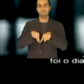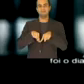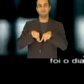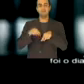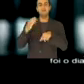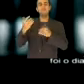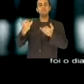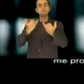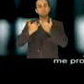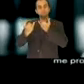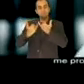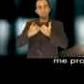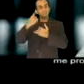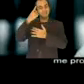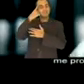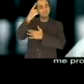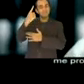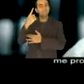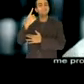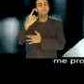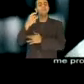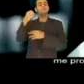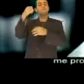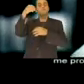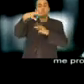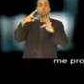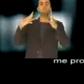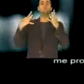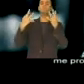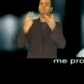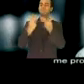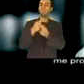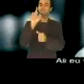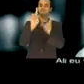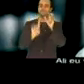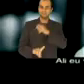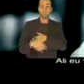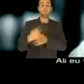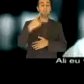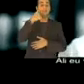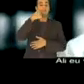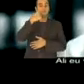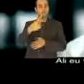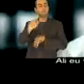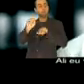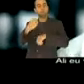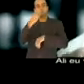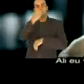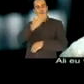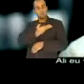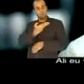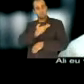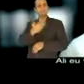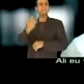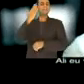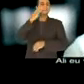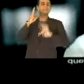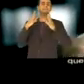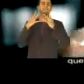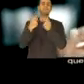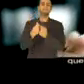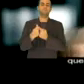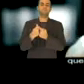minha sala me propondo a ideia do Luz para Todos. Ali eu vi que, além de uma